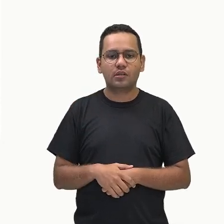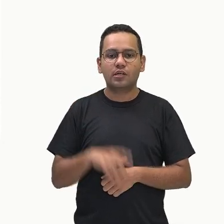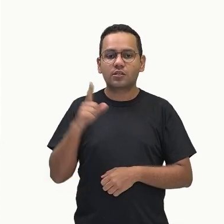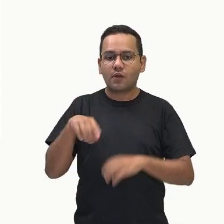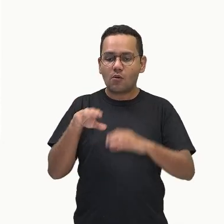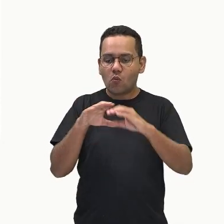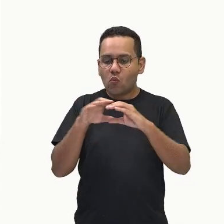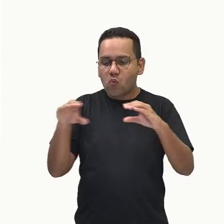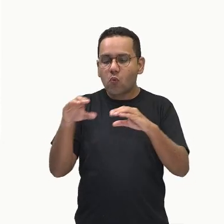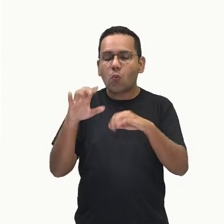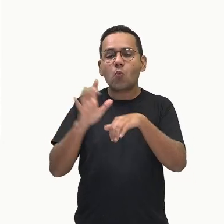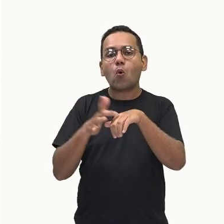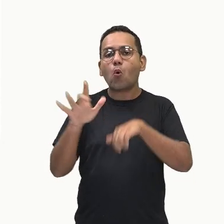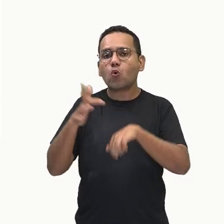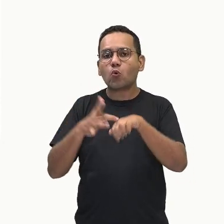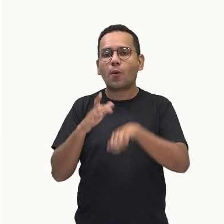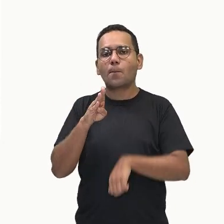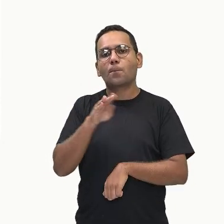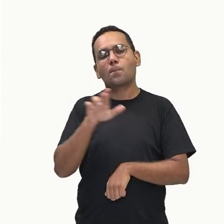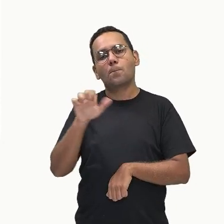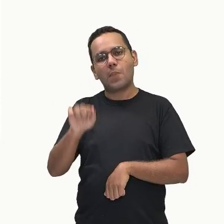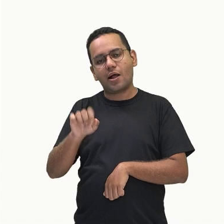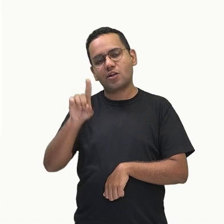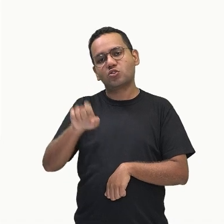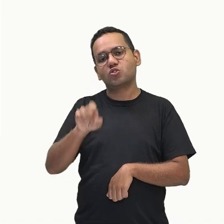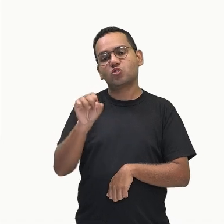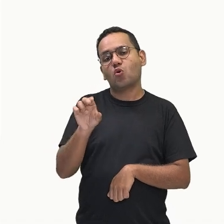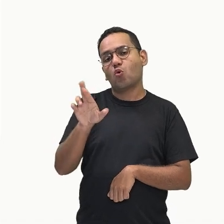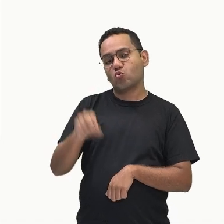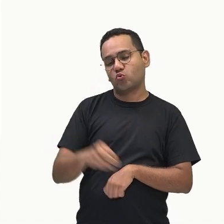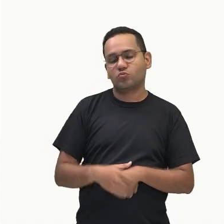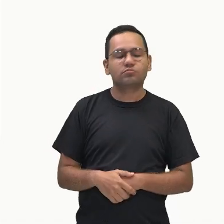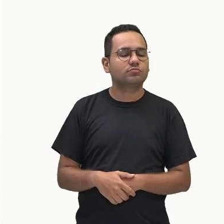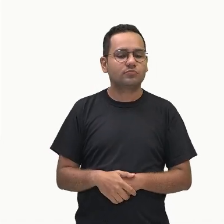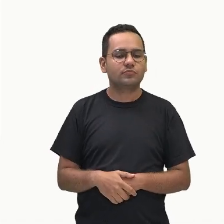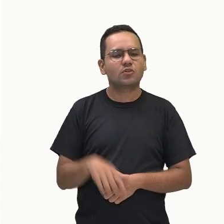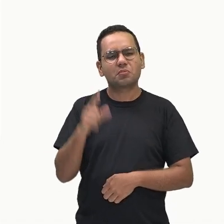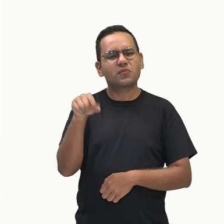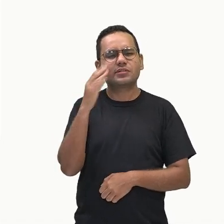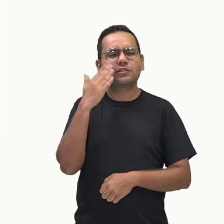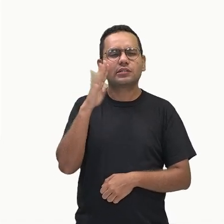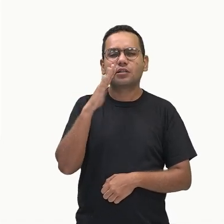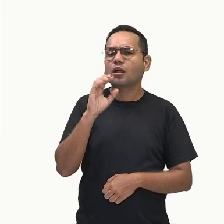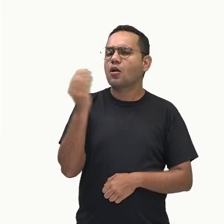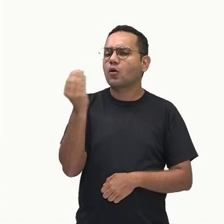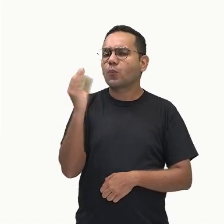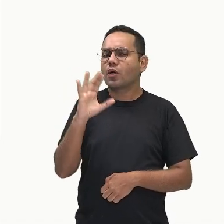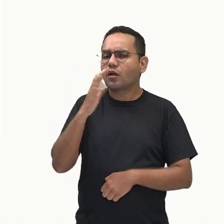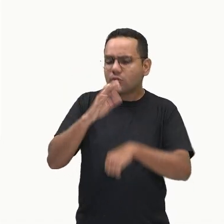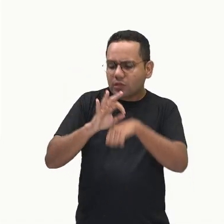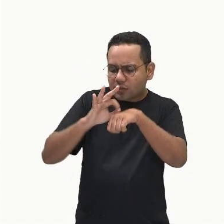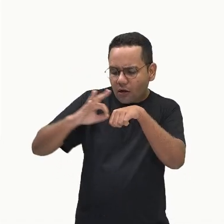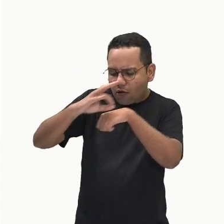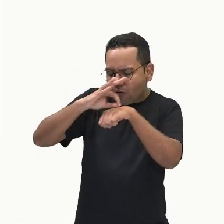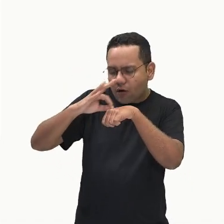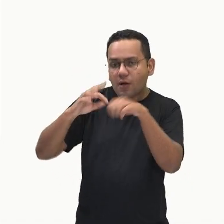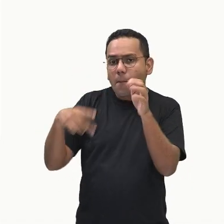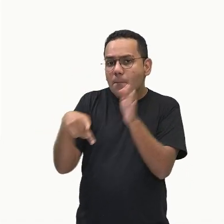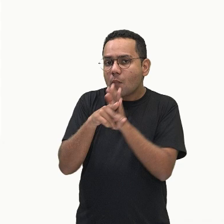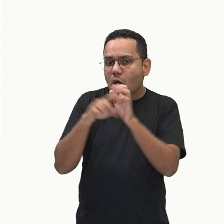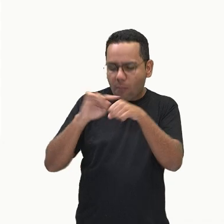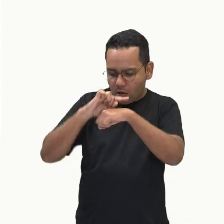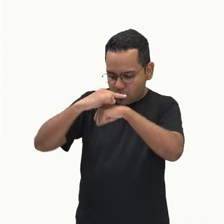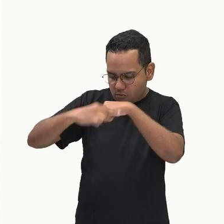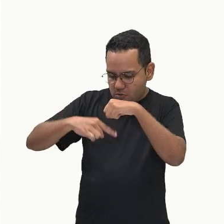ouro, tá? Para ajudar você na compreensão de entender como que os átomos se organizam, se agrupam para